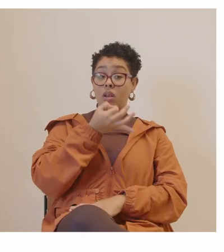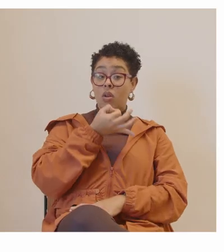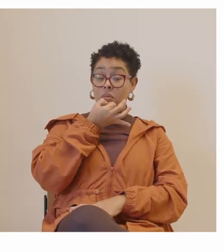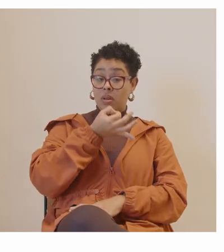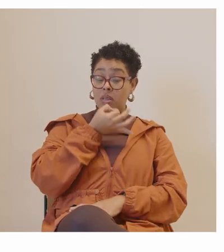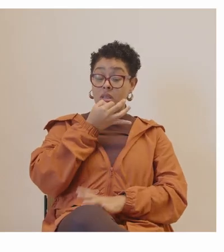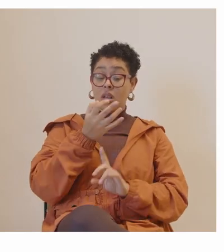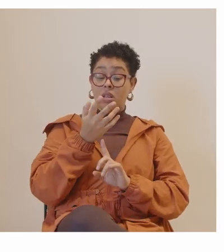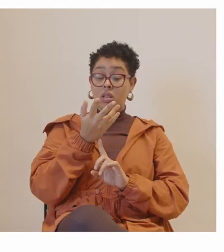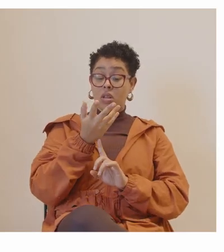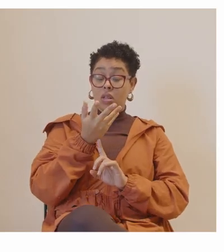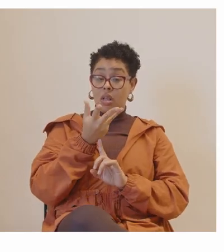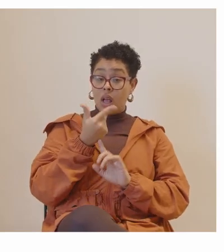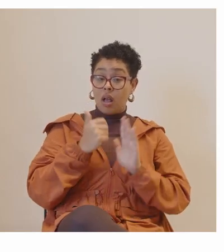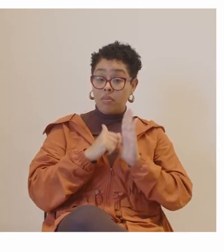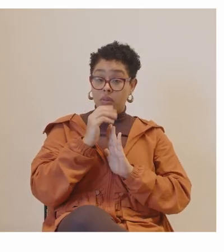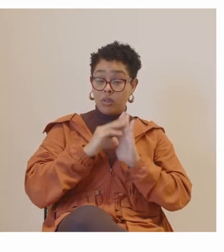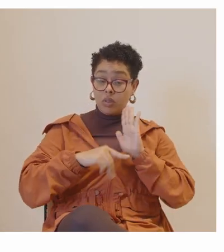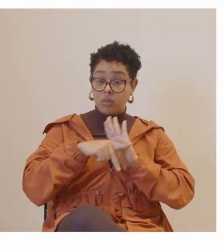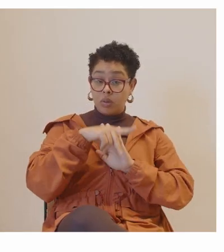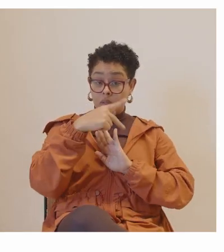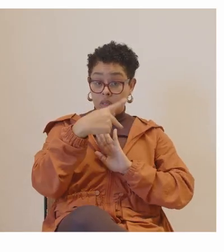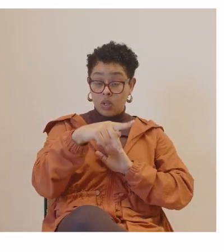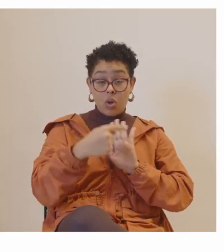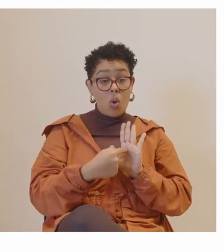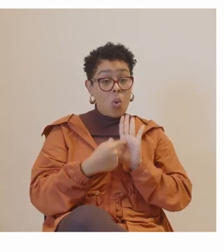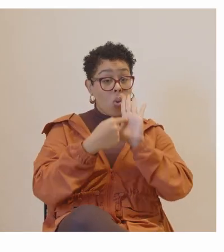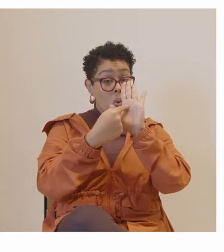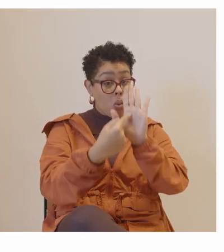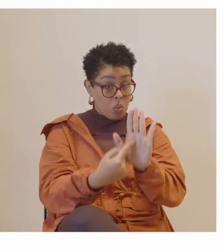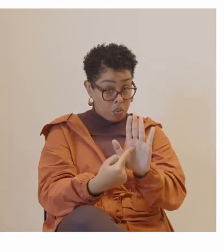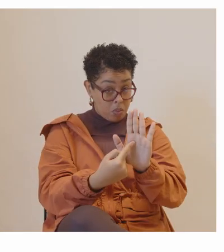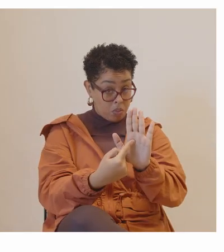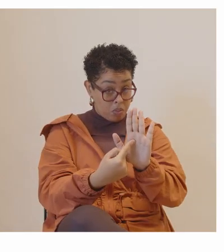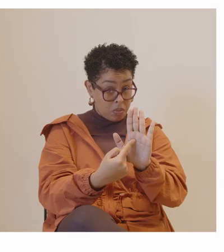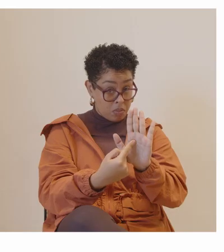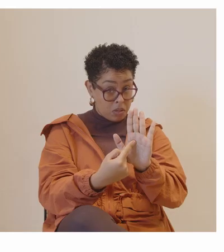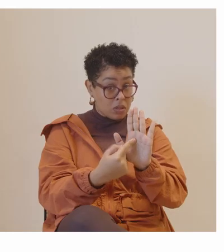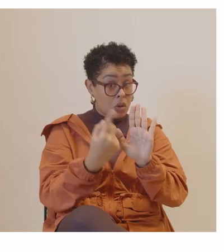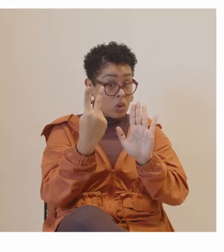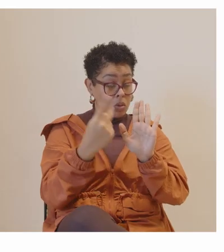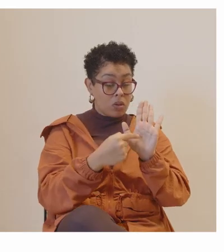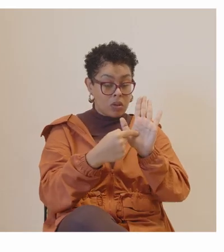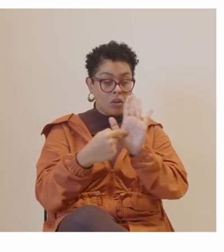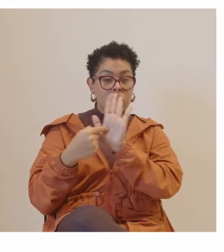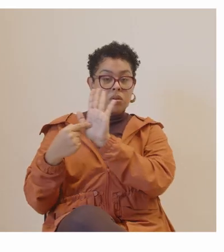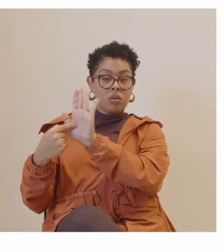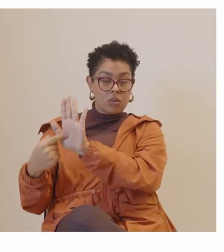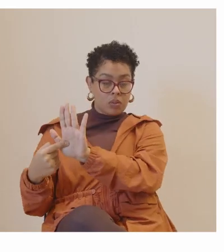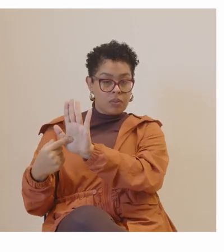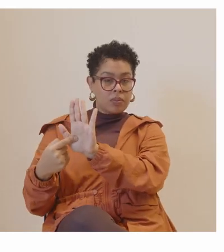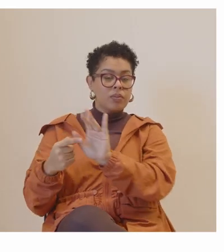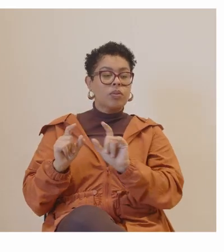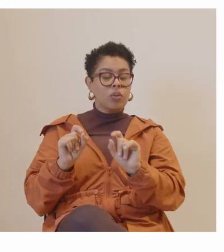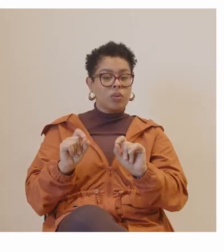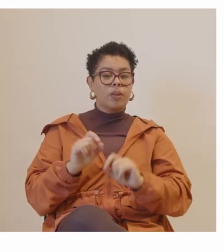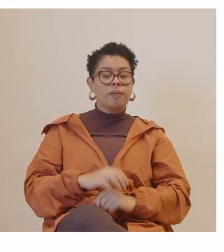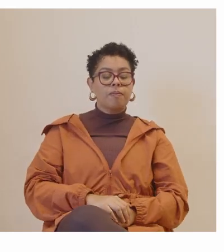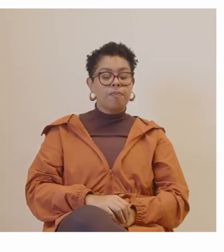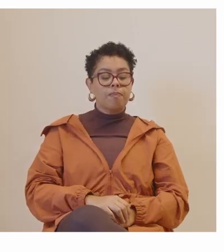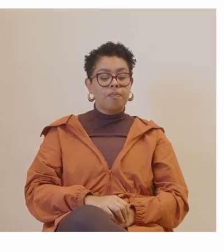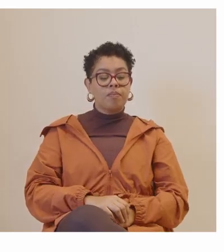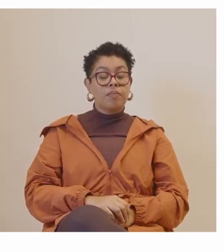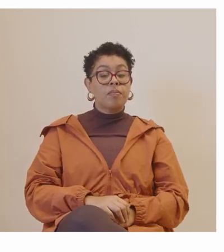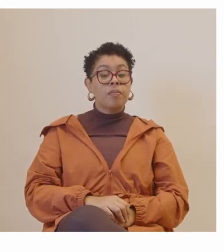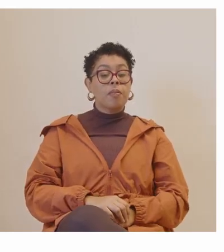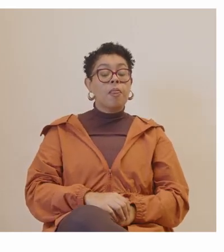anos, são essas duas versões, eu estou mostrando uma para você, mas são duas, né, que ele faz do Boulevard des Capucines, aonde justamente